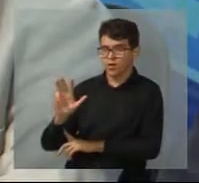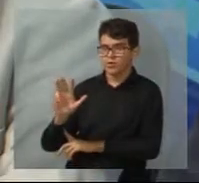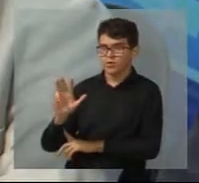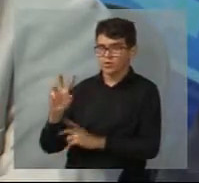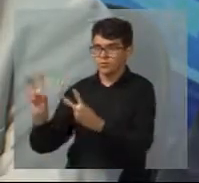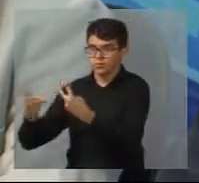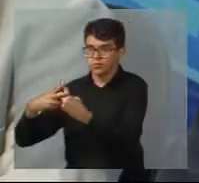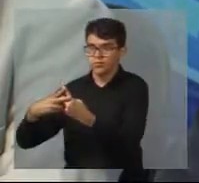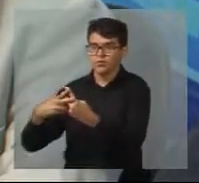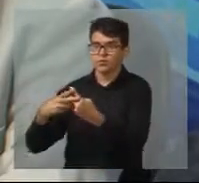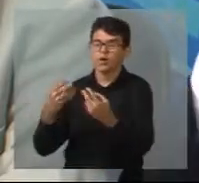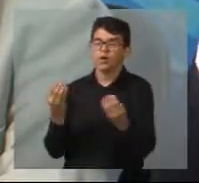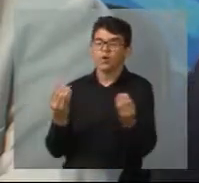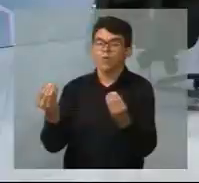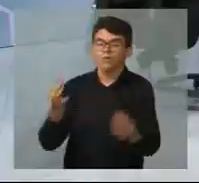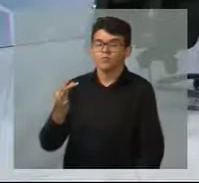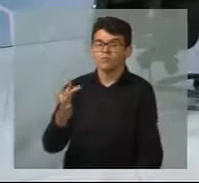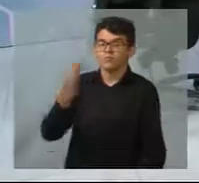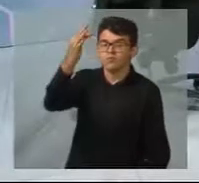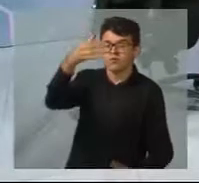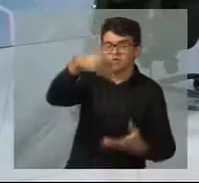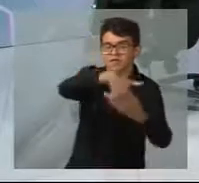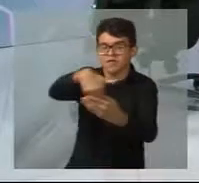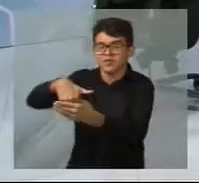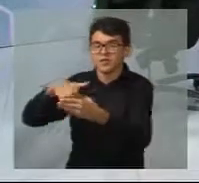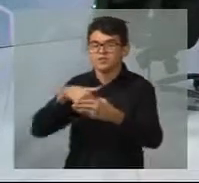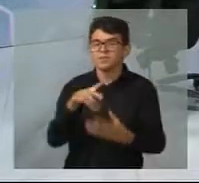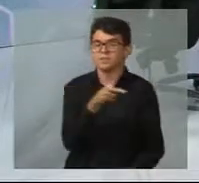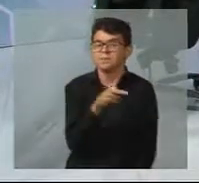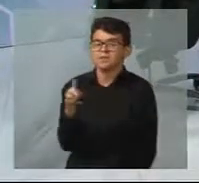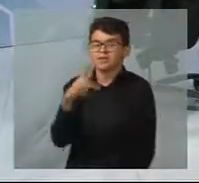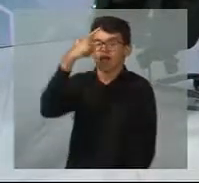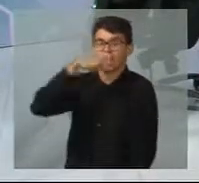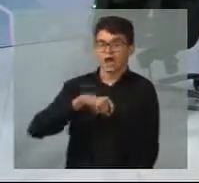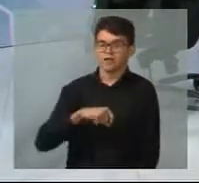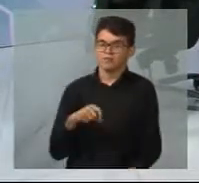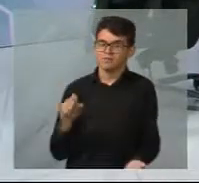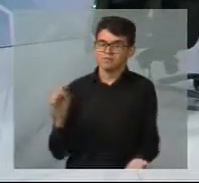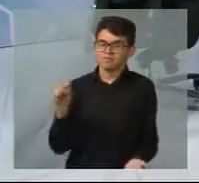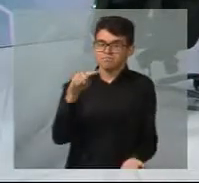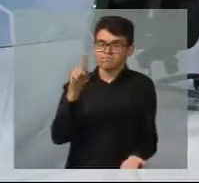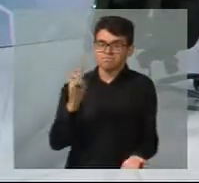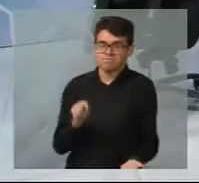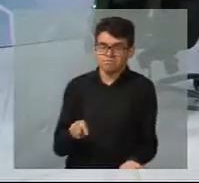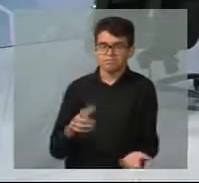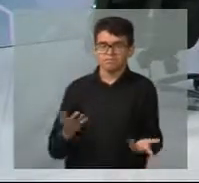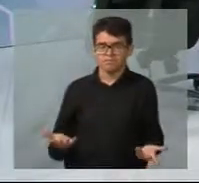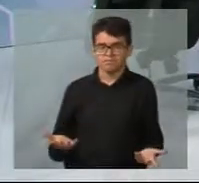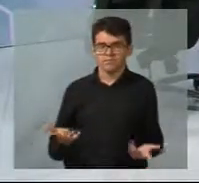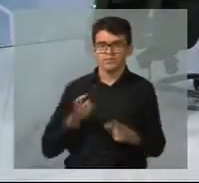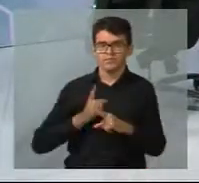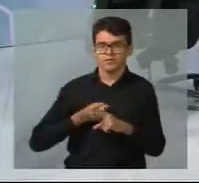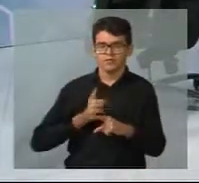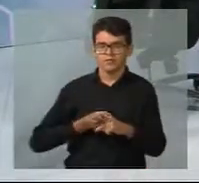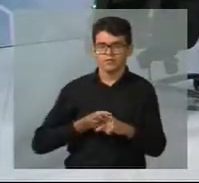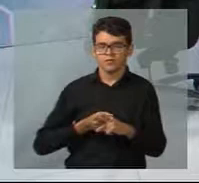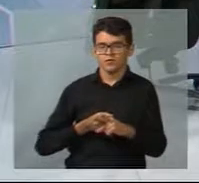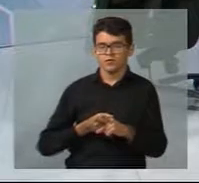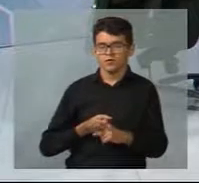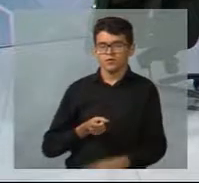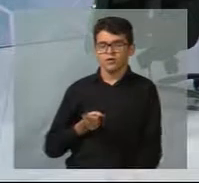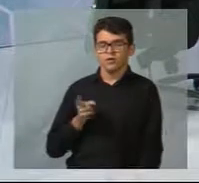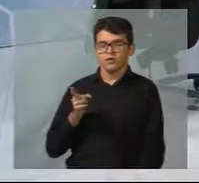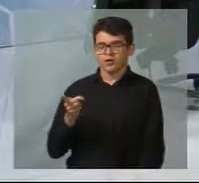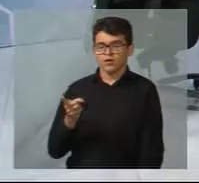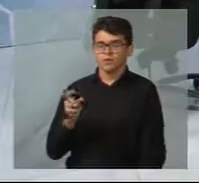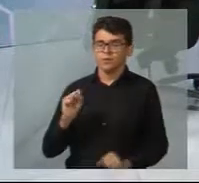completamente o quadro sucessório nacional para a presidência da República, sendo ele legalmente candidato